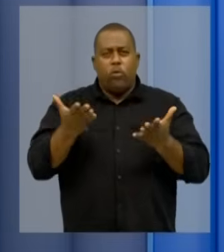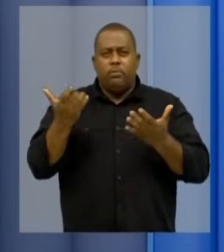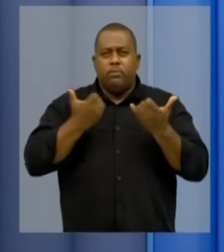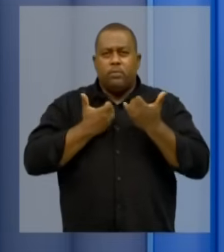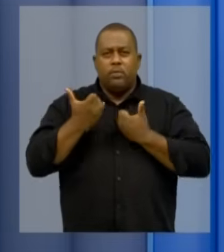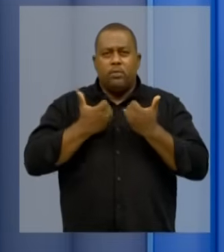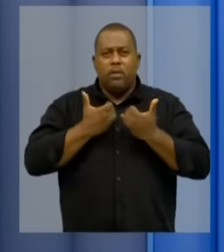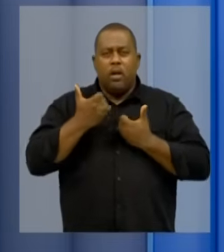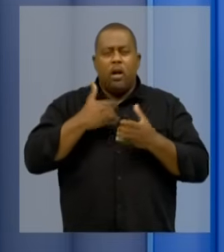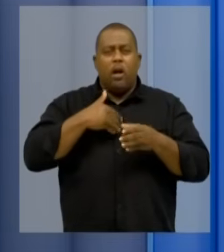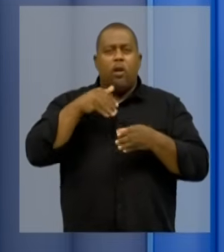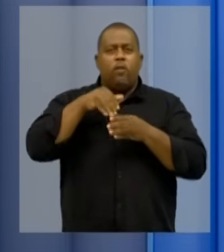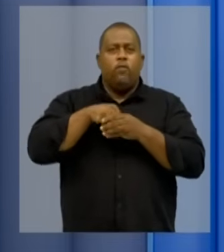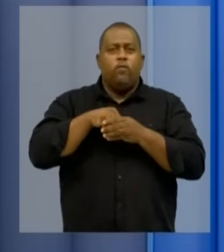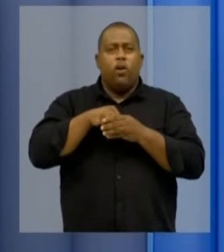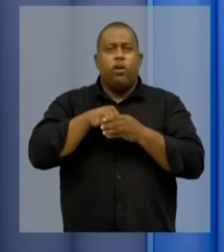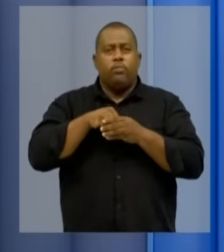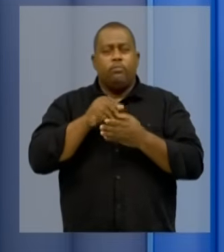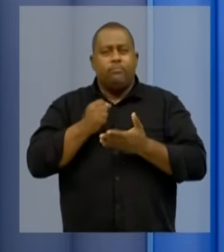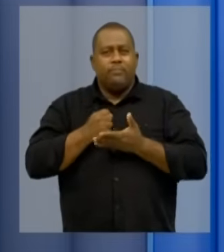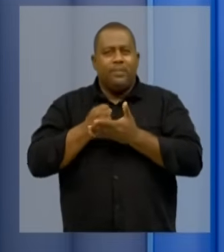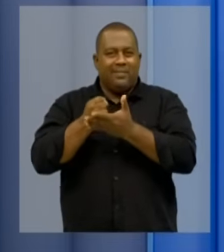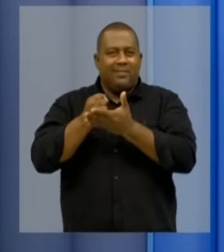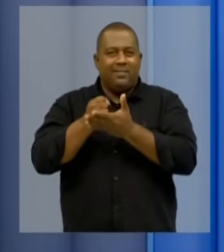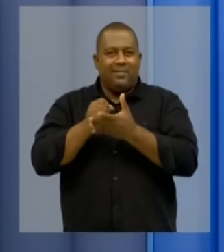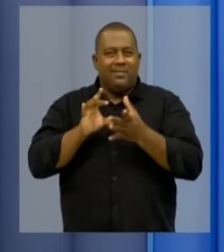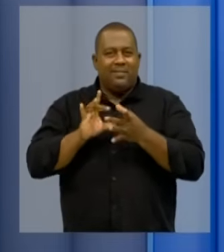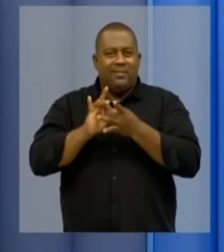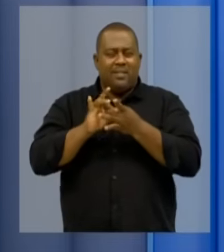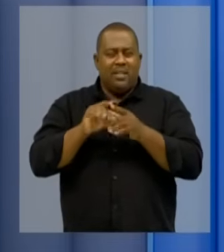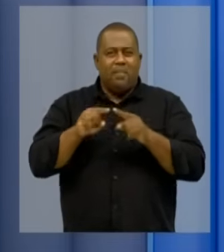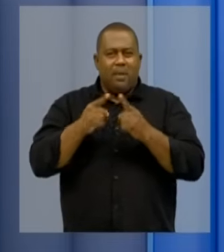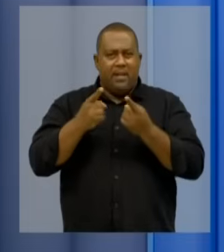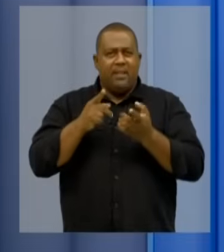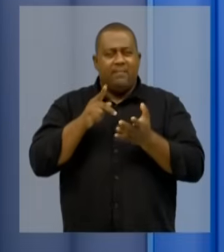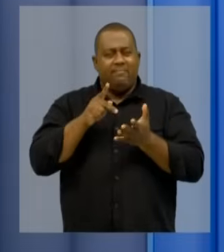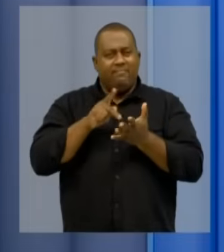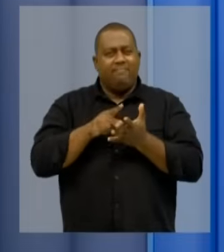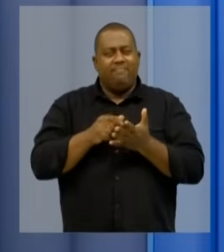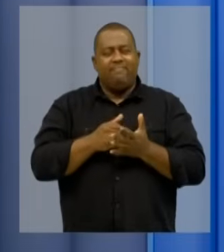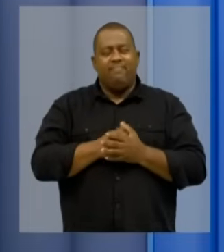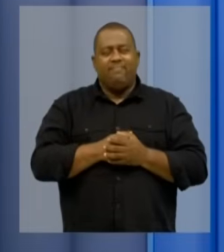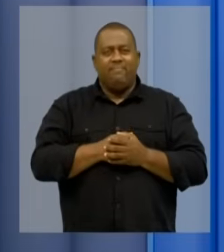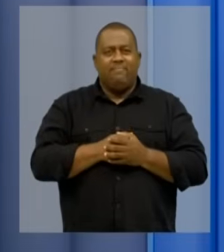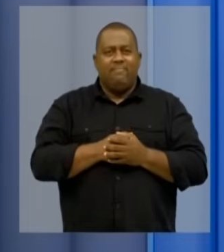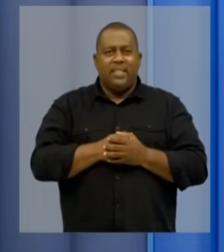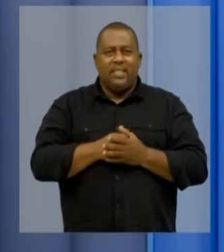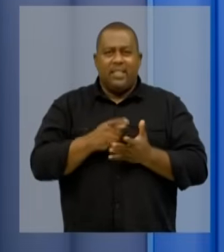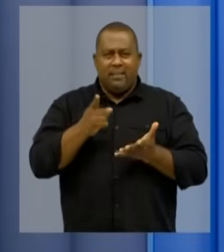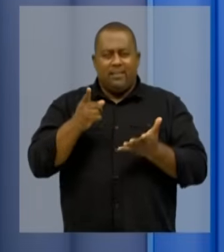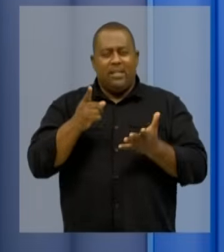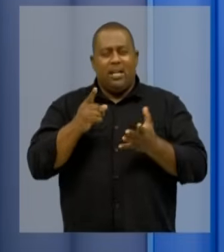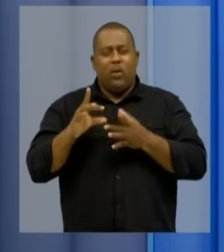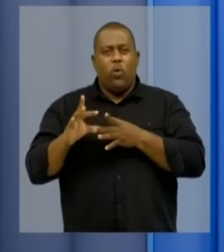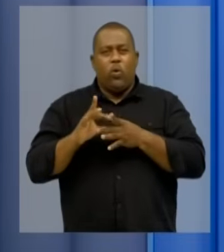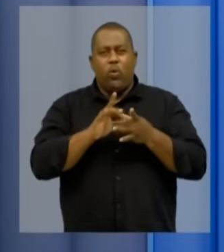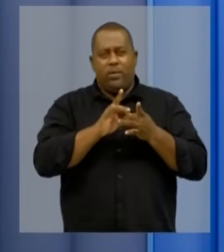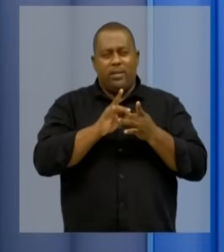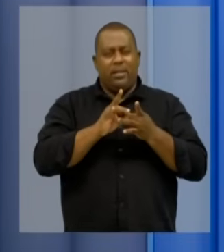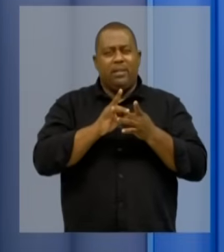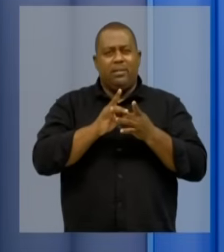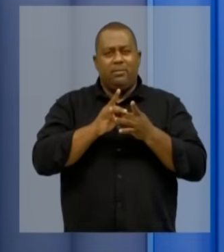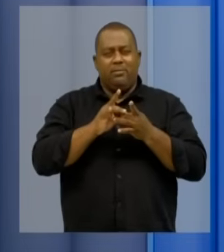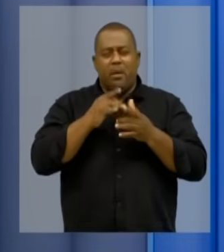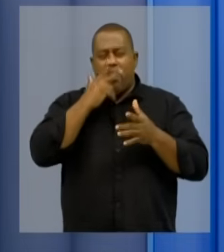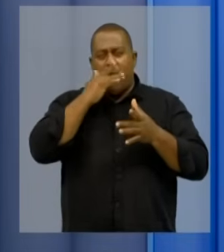voto útil, candidato, mas isso realmente fica né, fora de contexto, porque nós sabemos muito